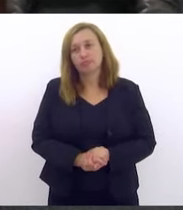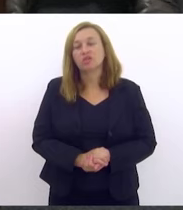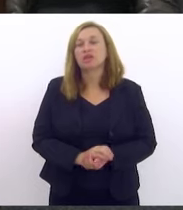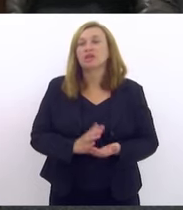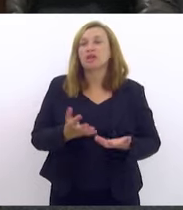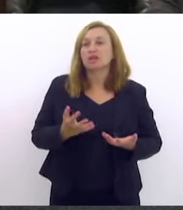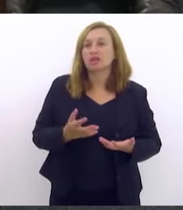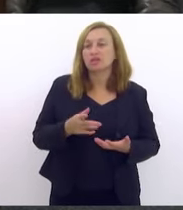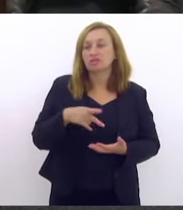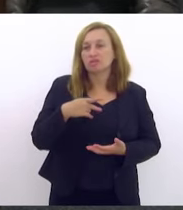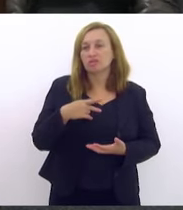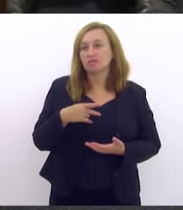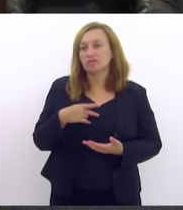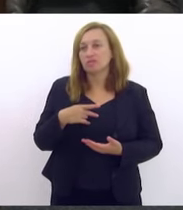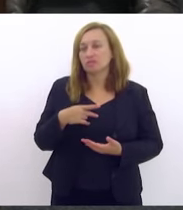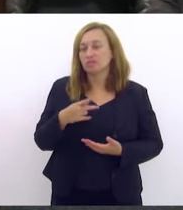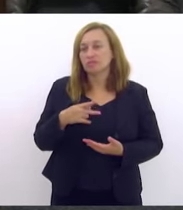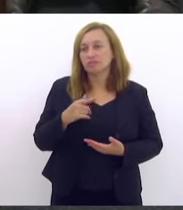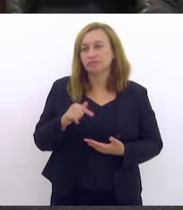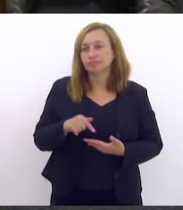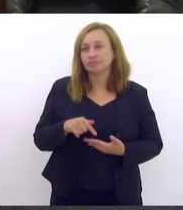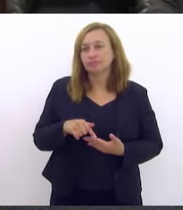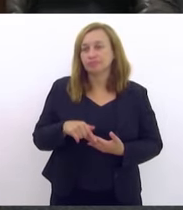despedir aqui,